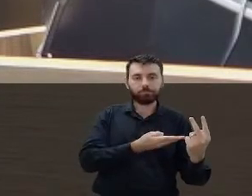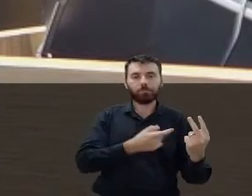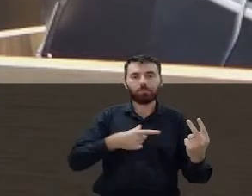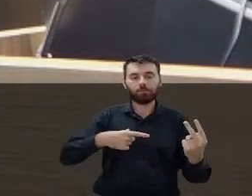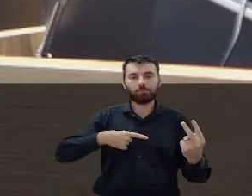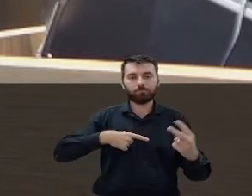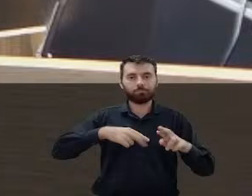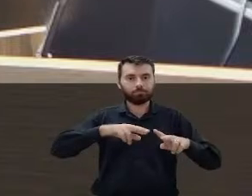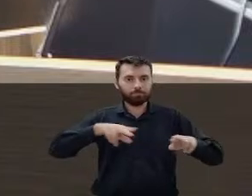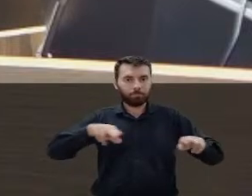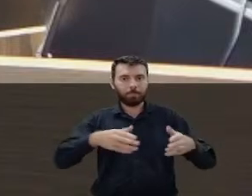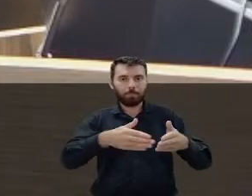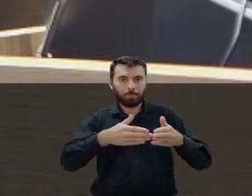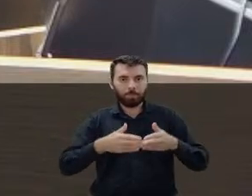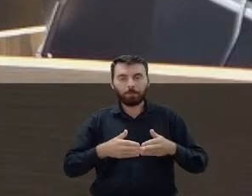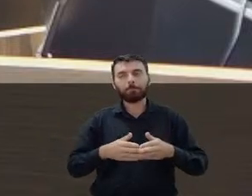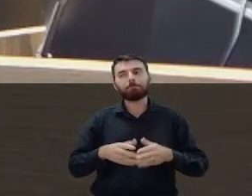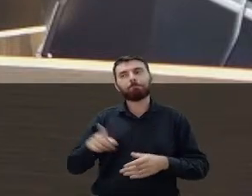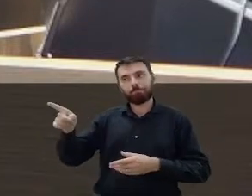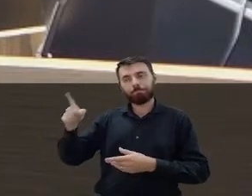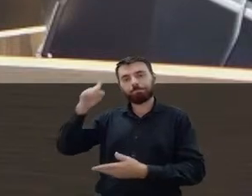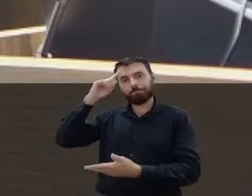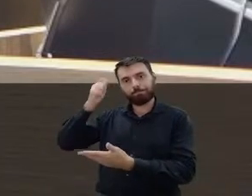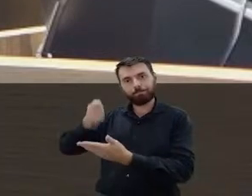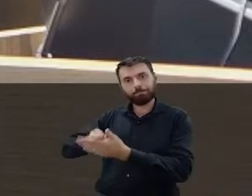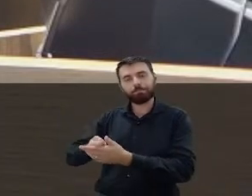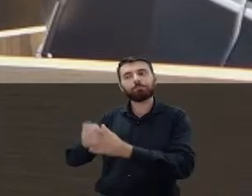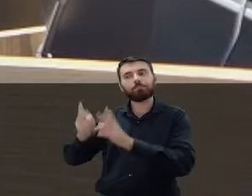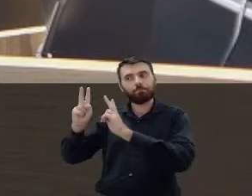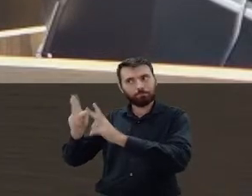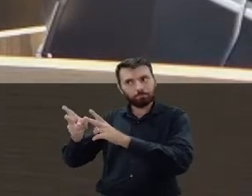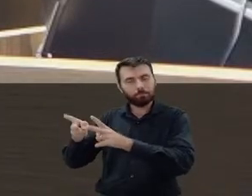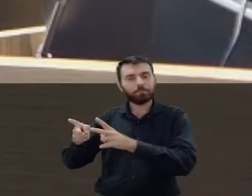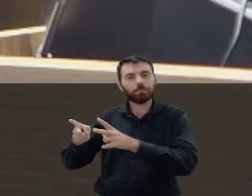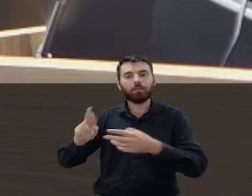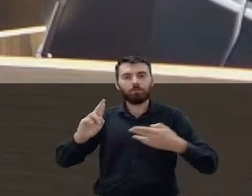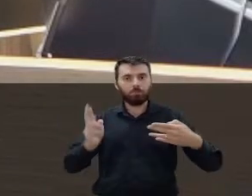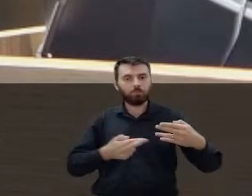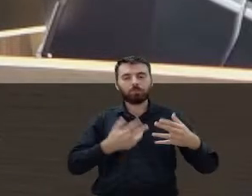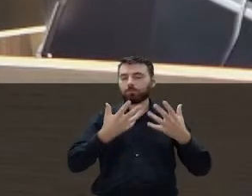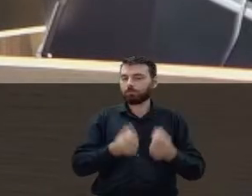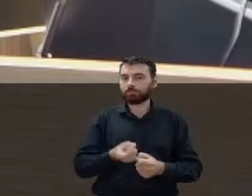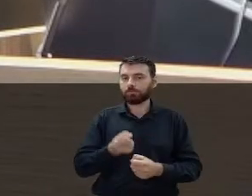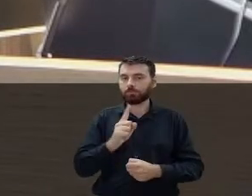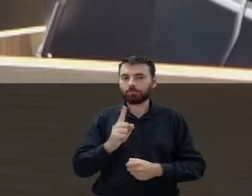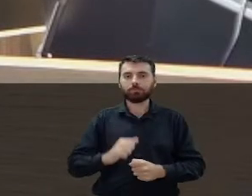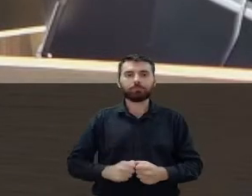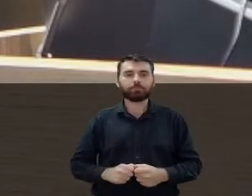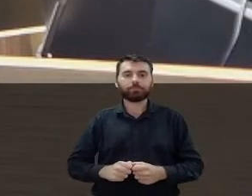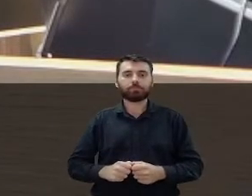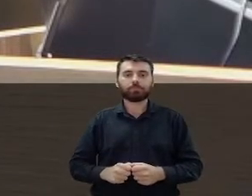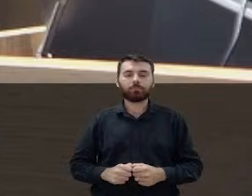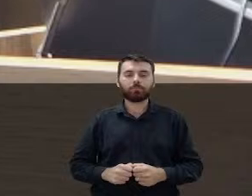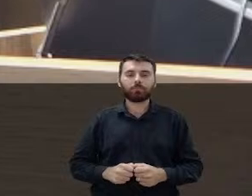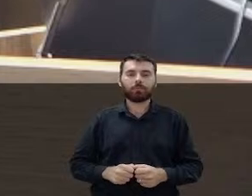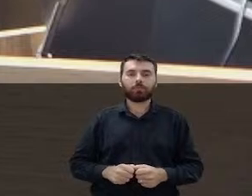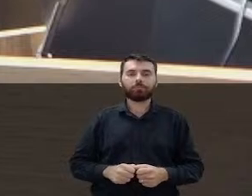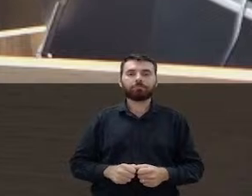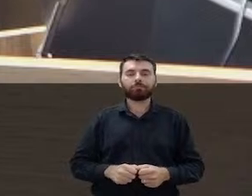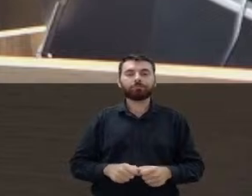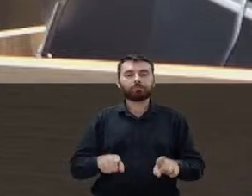trabalhador, mantenho a decisão em primeiro grau, negando o provimento ao recurso. Benefício de ordem, também nego o